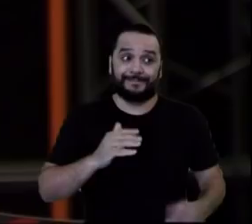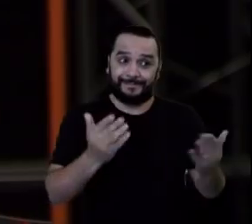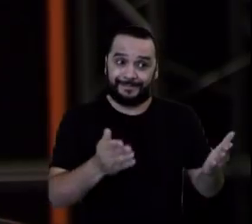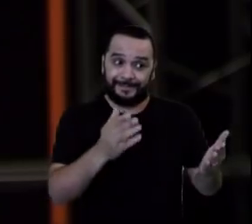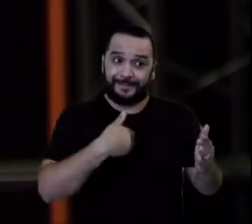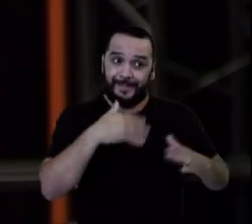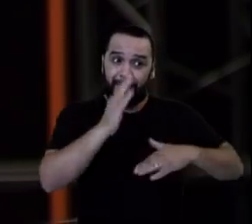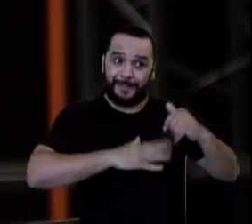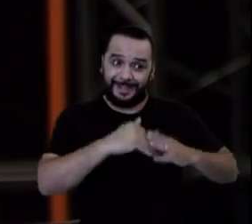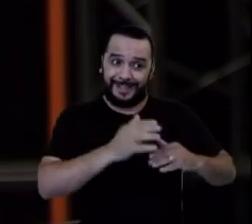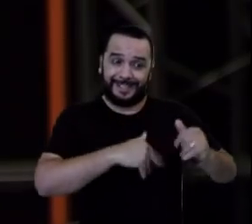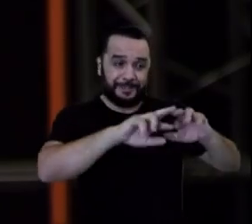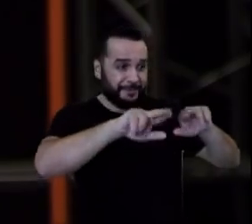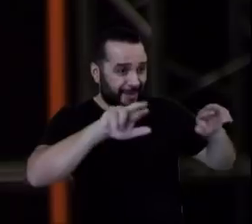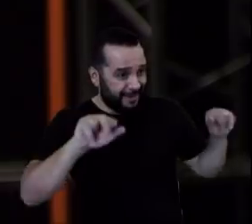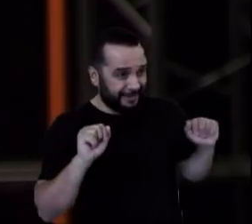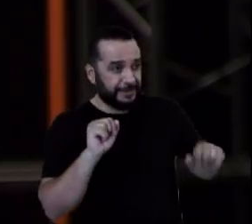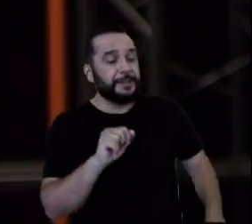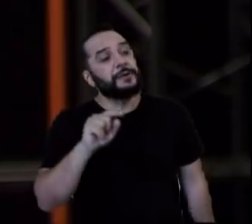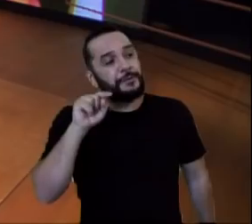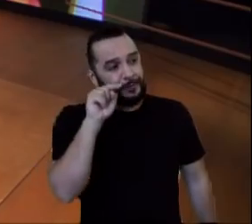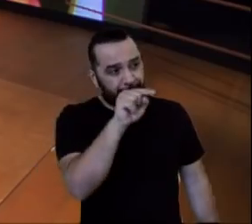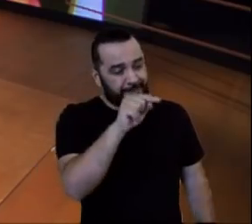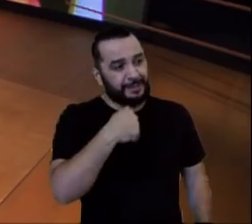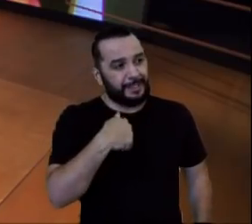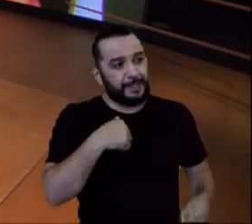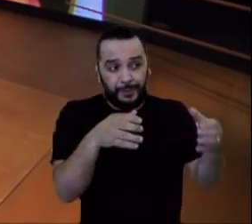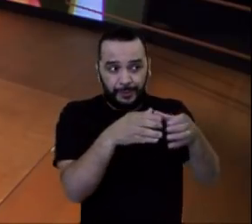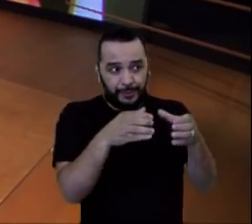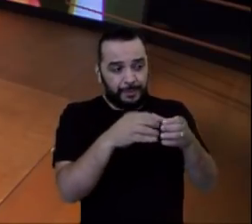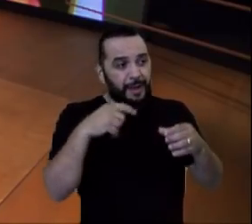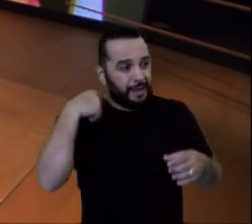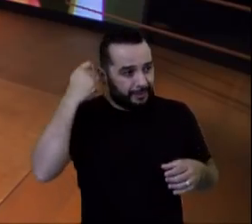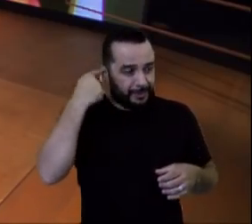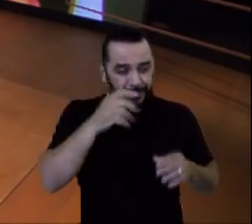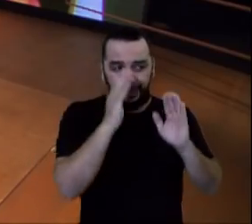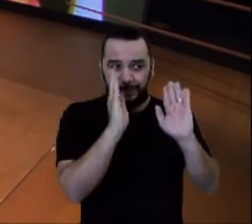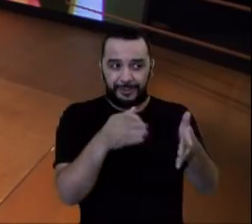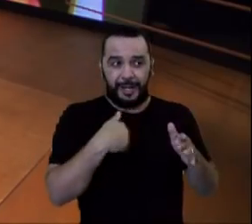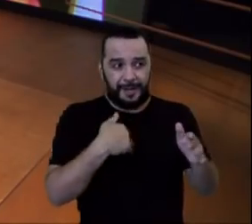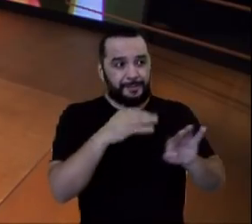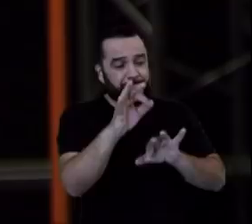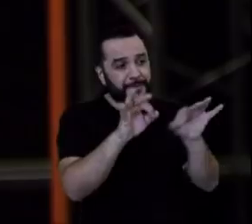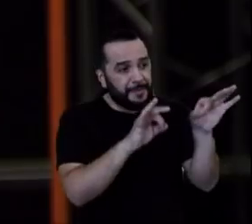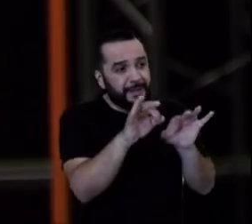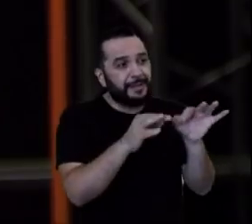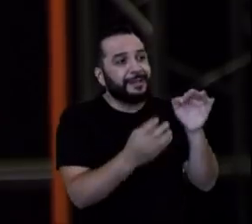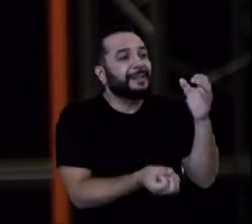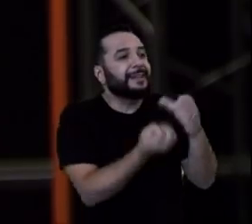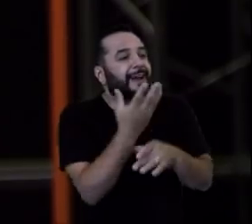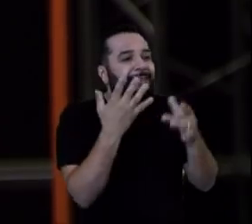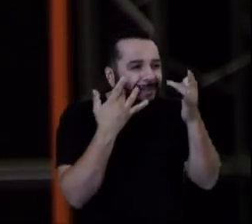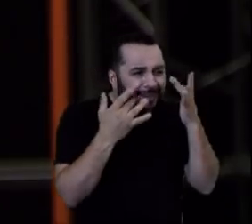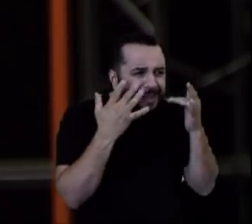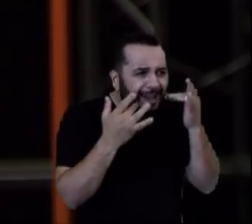esses cursos que eu fiz de trabalho de corpo, de voz, vêm nesse sentido de